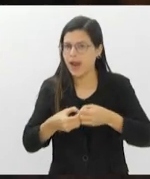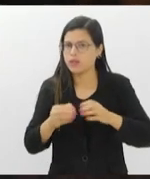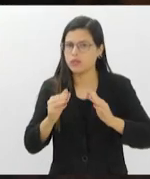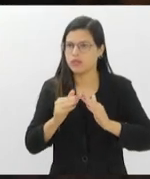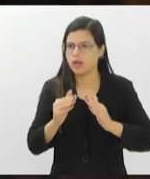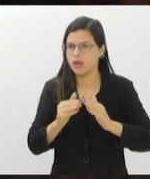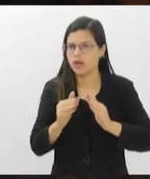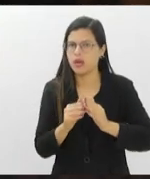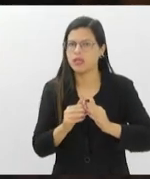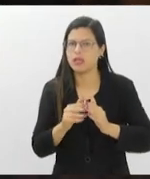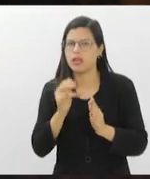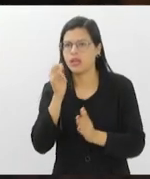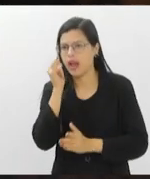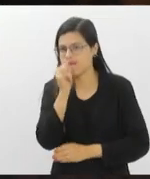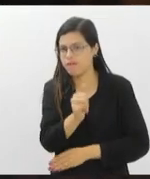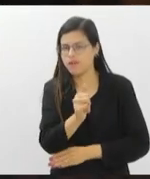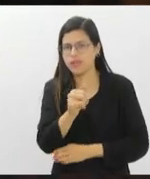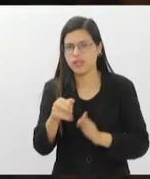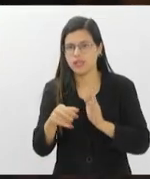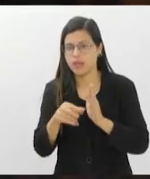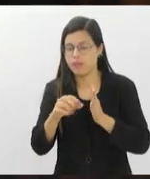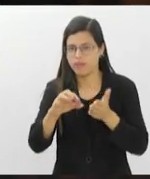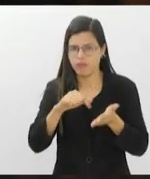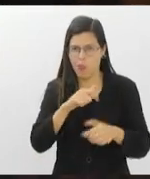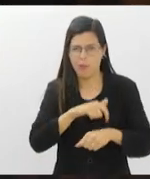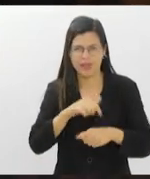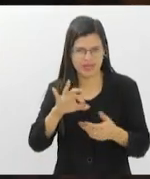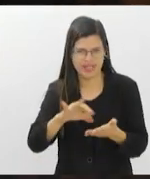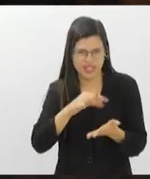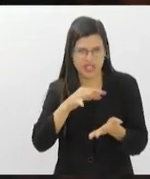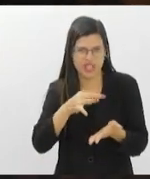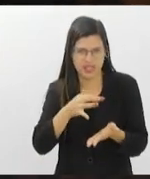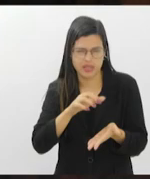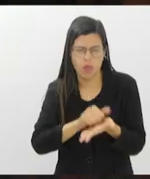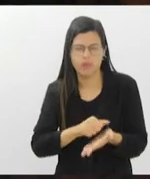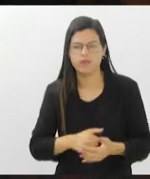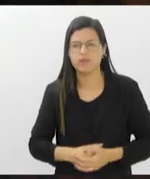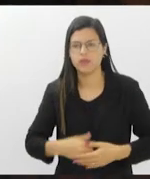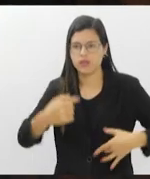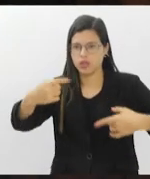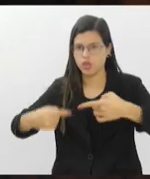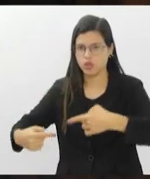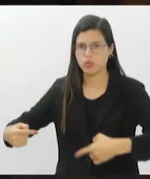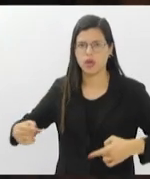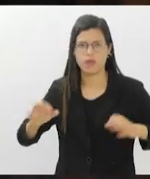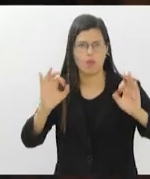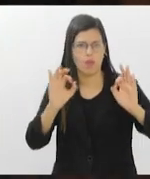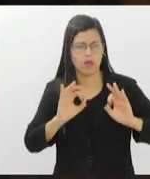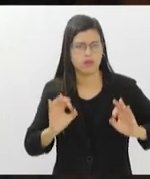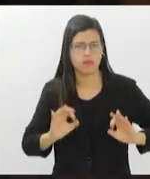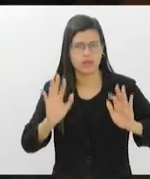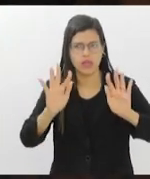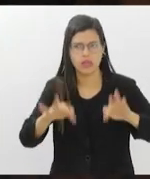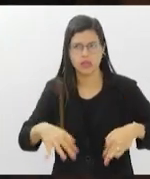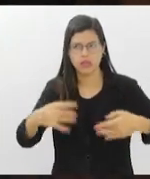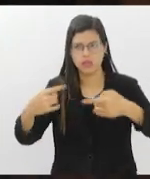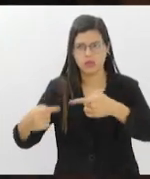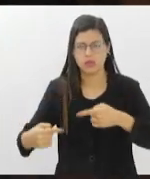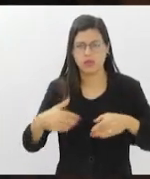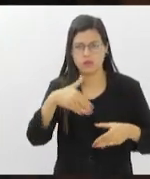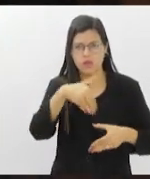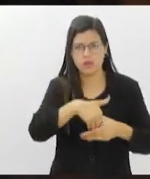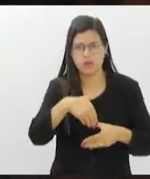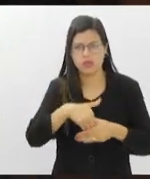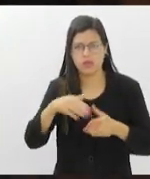informada no ato da inscrição, na forma que menciona. Em discussão. Não havendo quem queira discutir, encerrada a discussão e